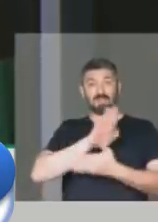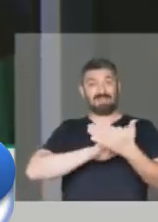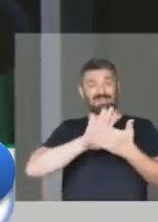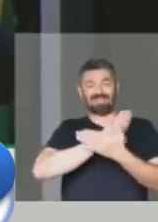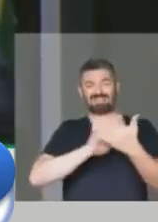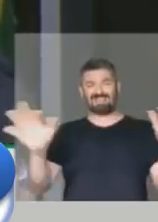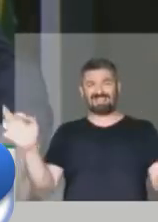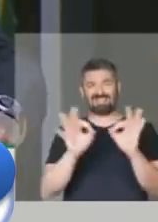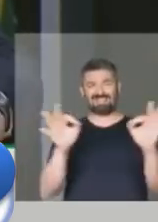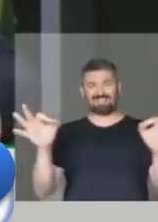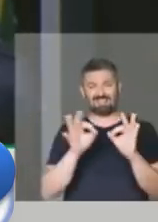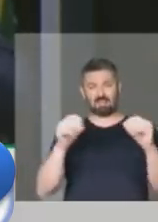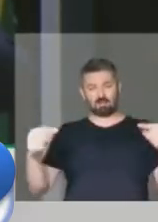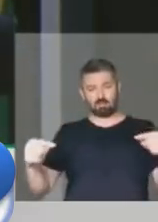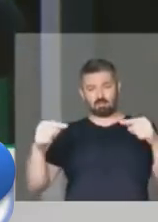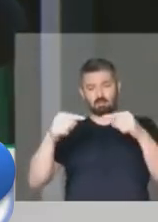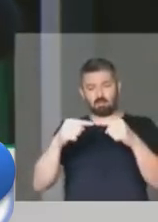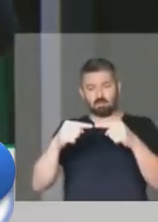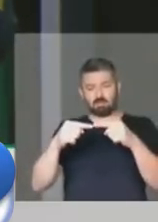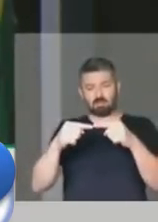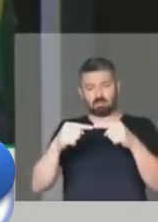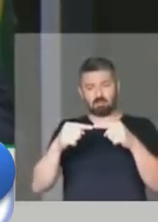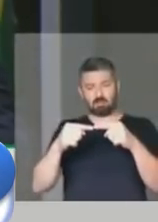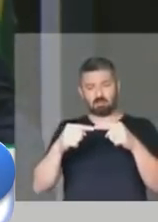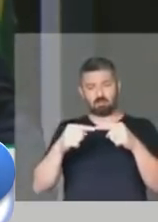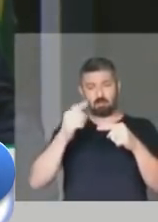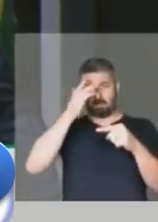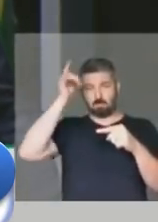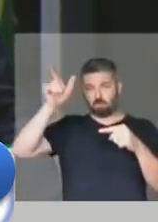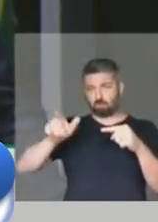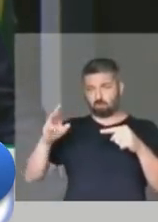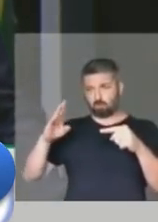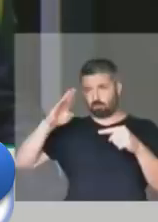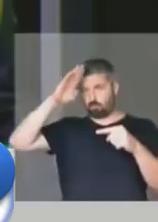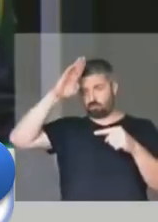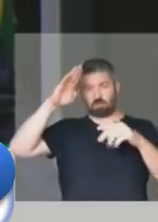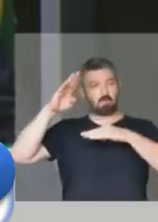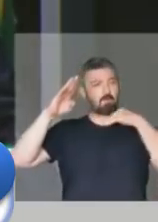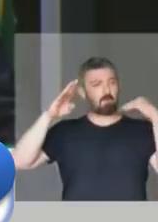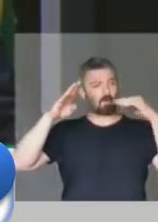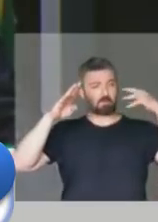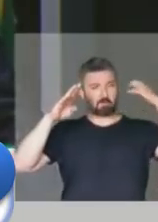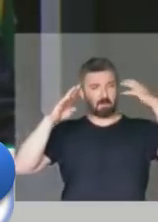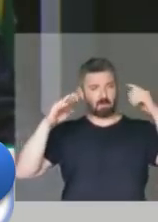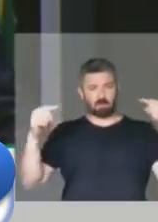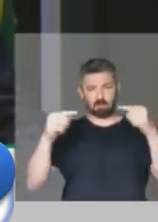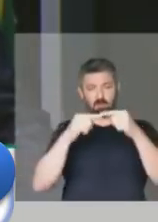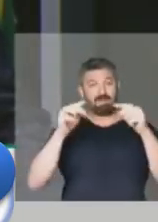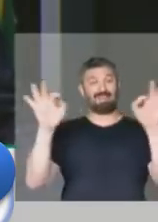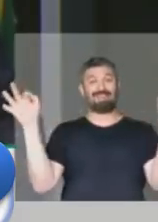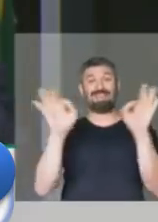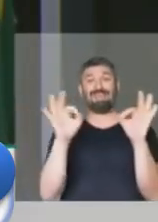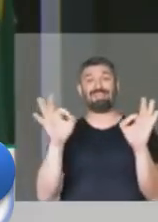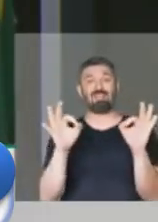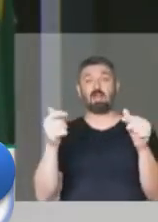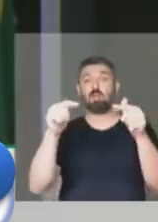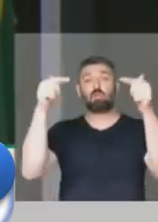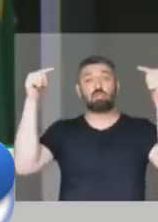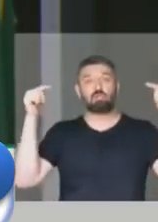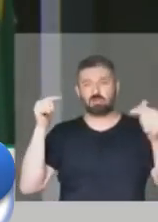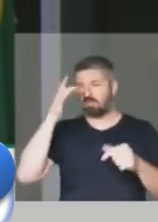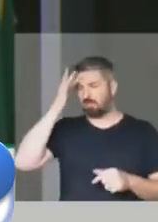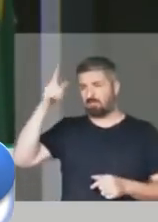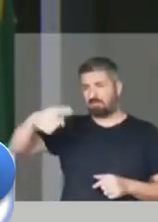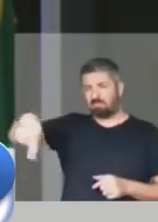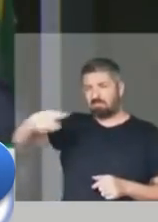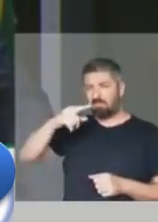que relacione a sua pessoa à morte da vereadora Marielle. E todos esses que estão